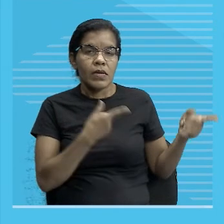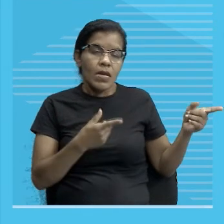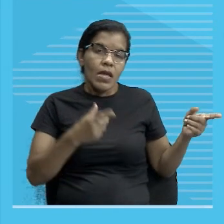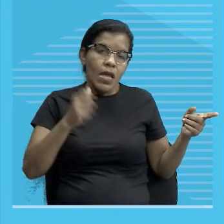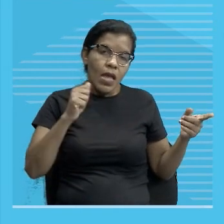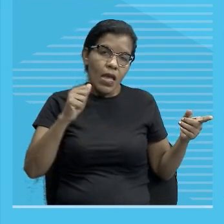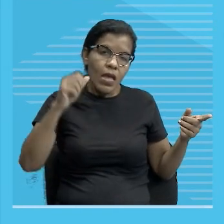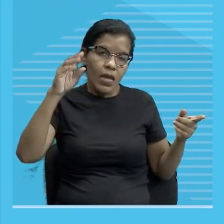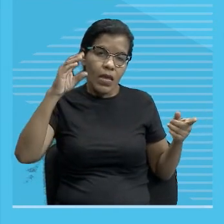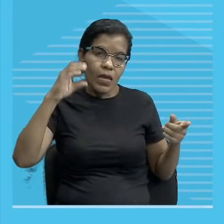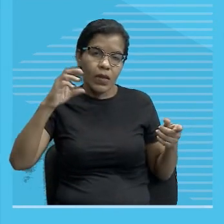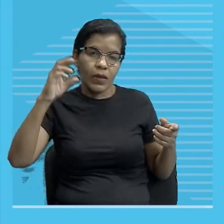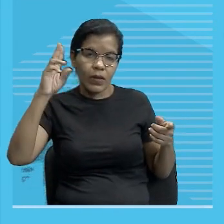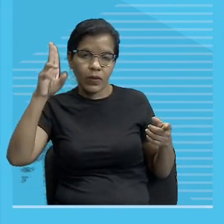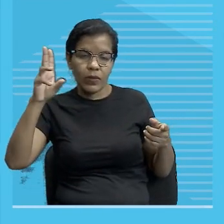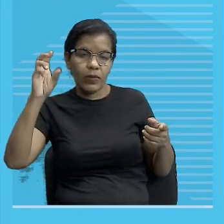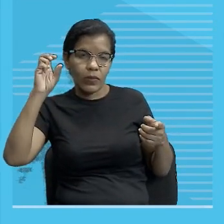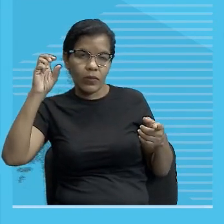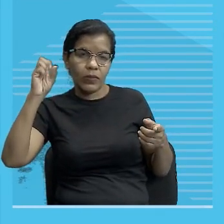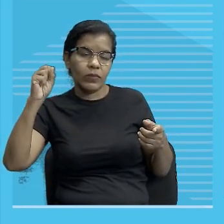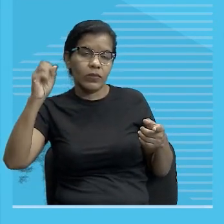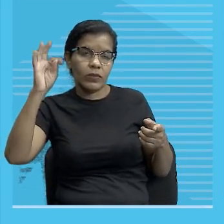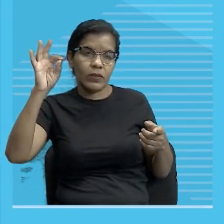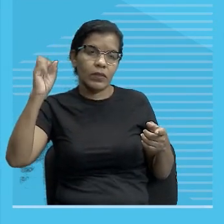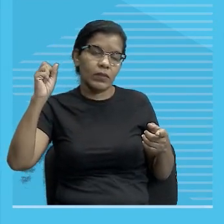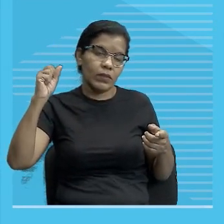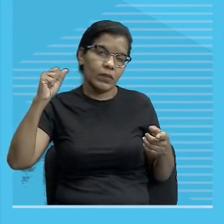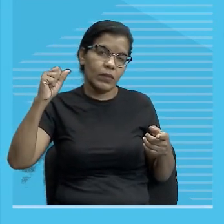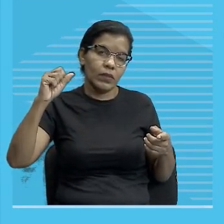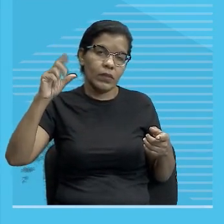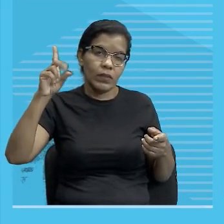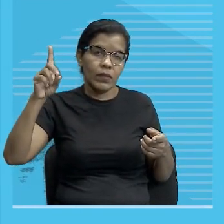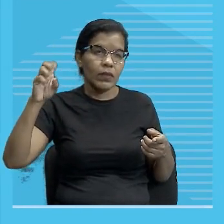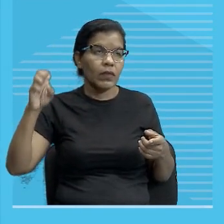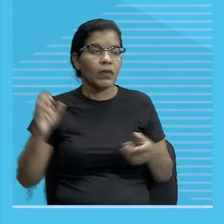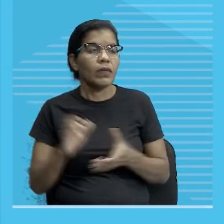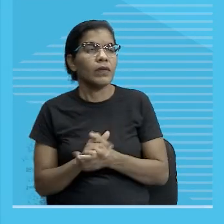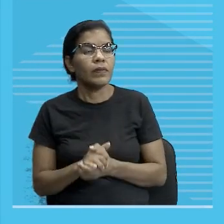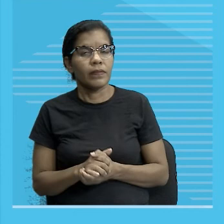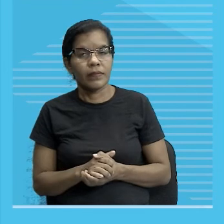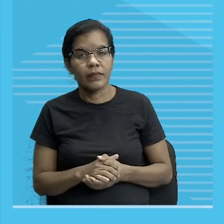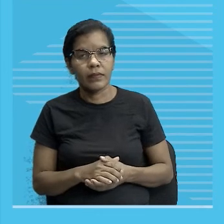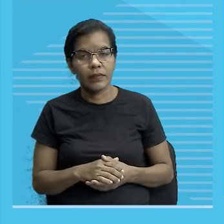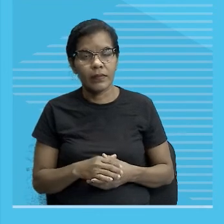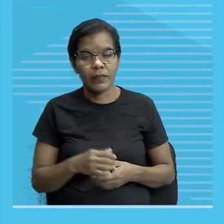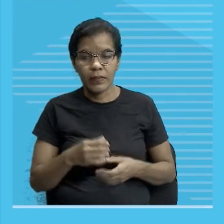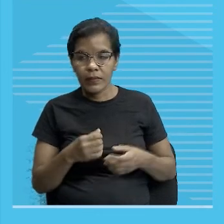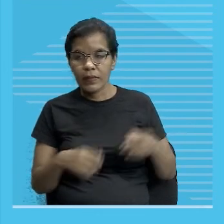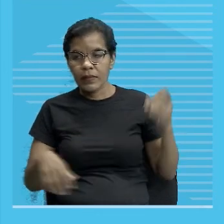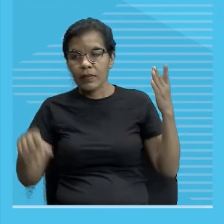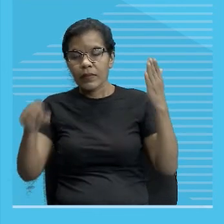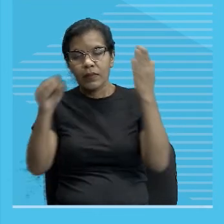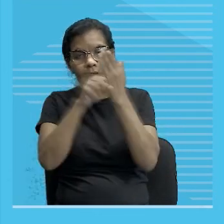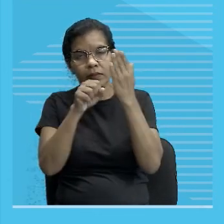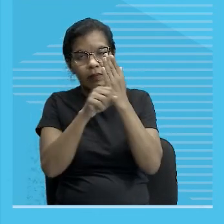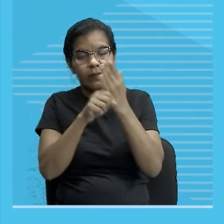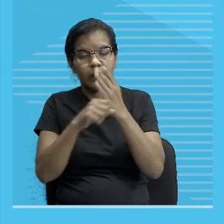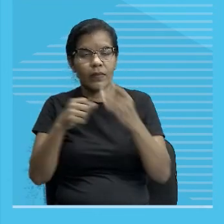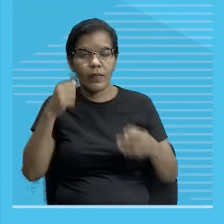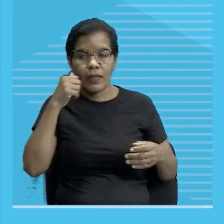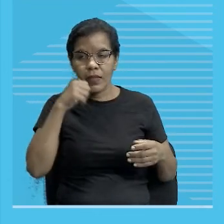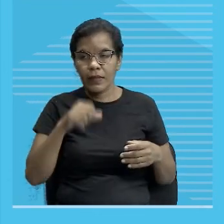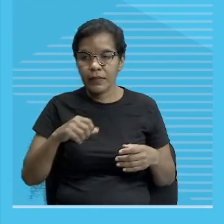é uma locução prepositiva. Veja que a palavra base dela é o substantivo feminino custa. Igual você também percebe a